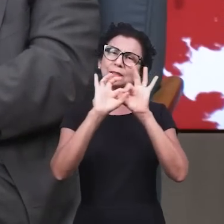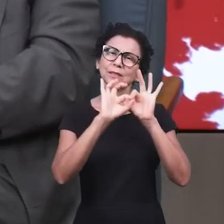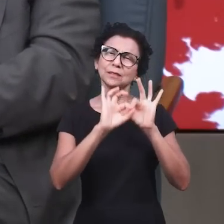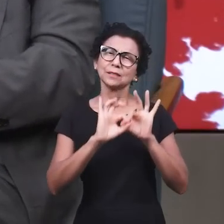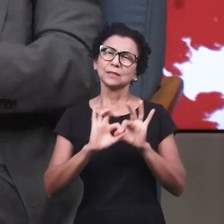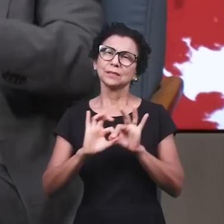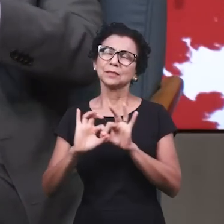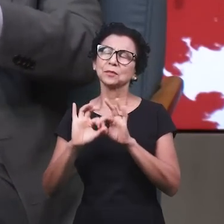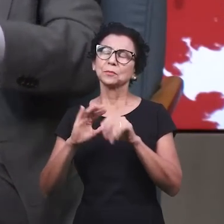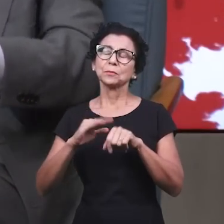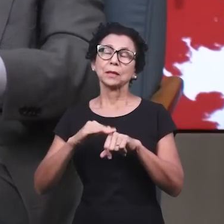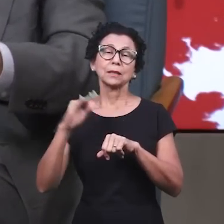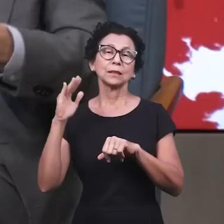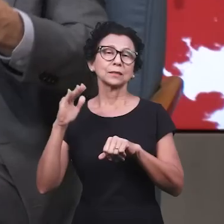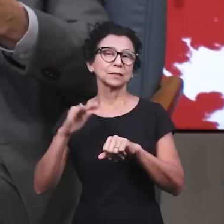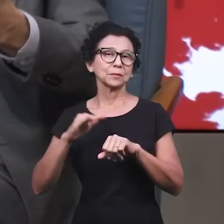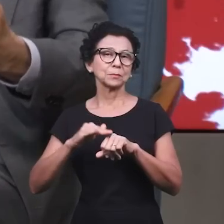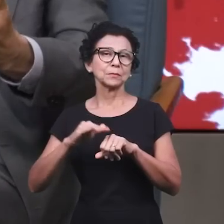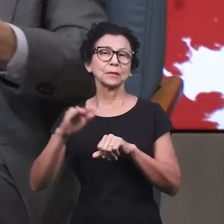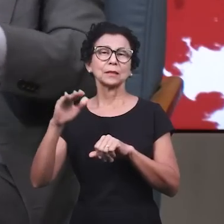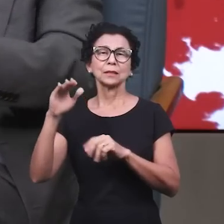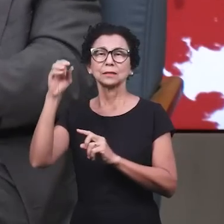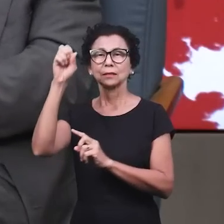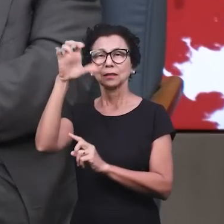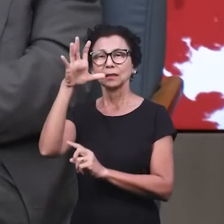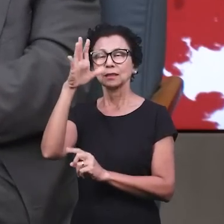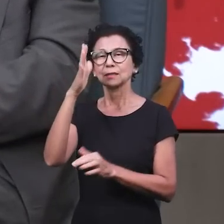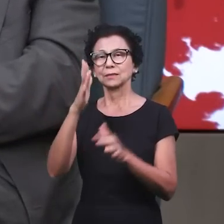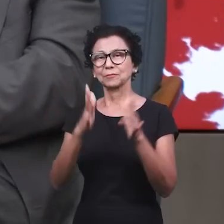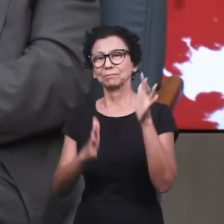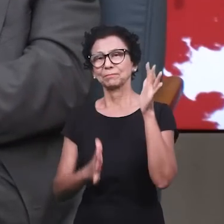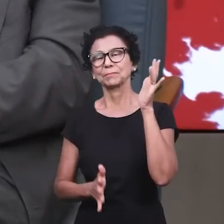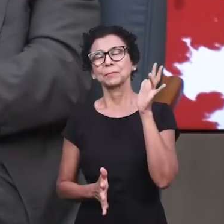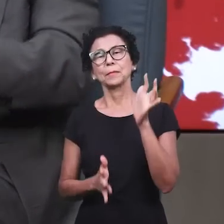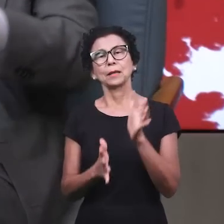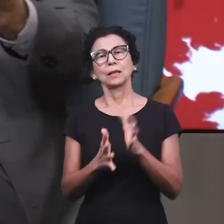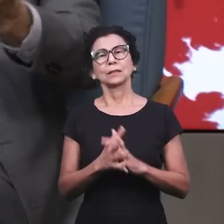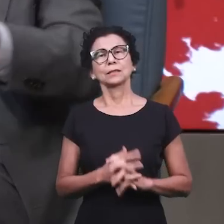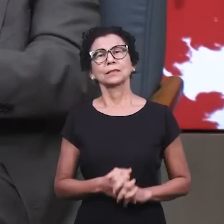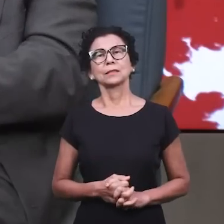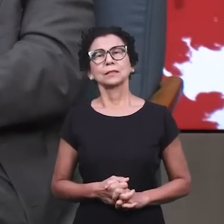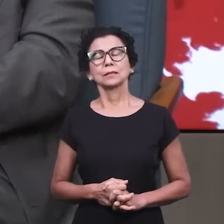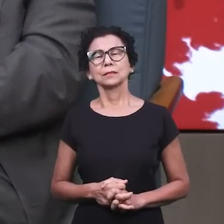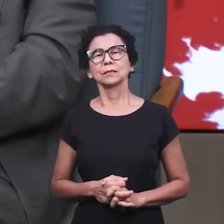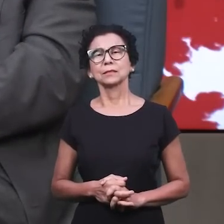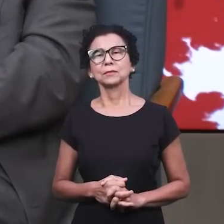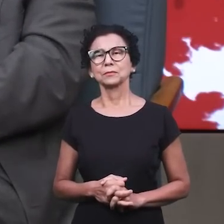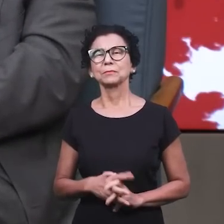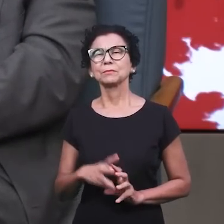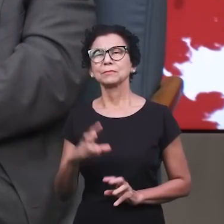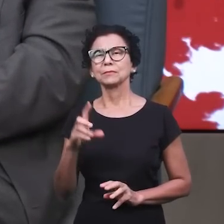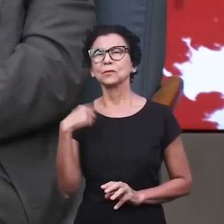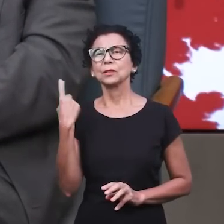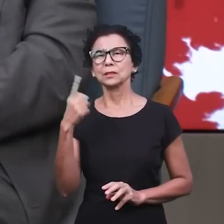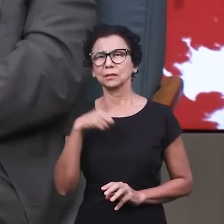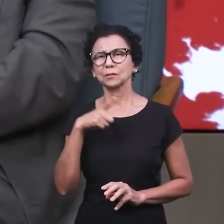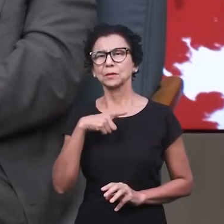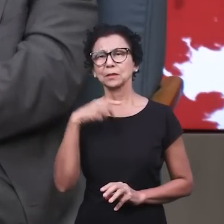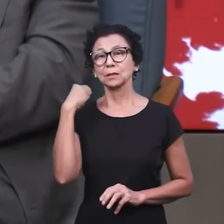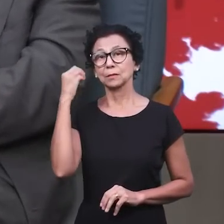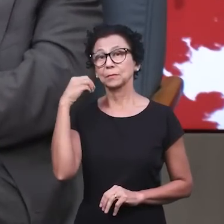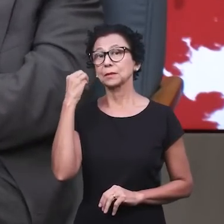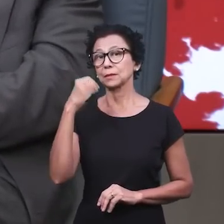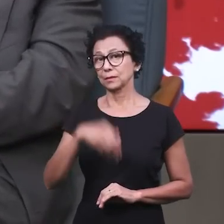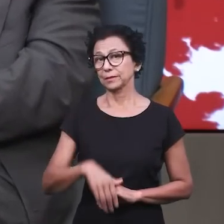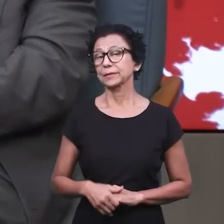aperfeiçoada e a graça do Senhor é derramada. Todos nós temos experiência disso. Então,